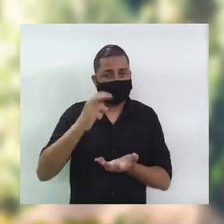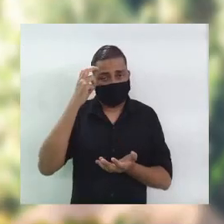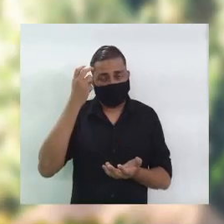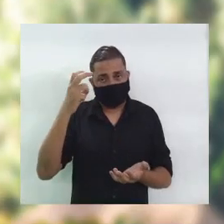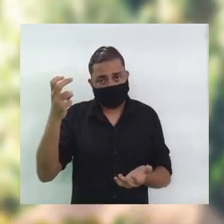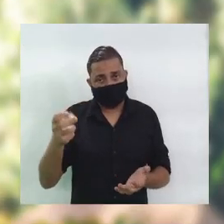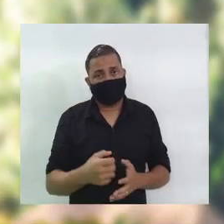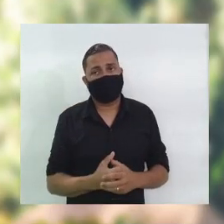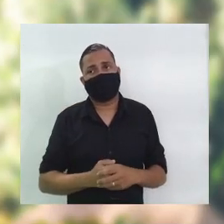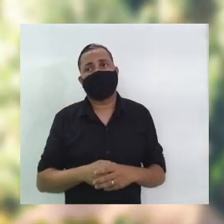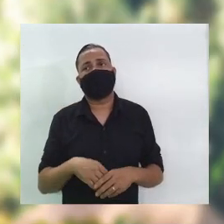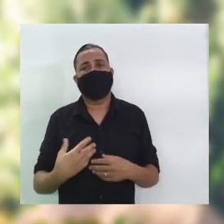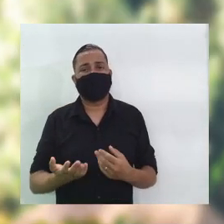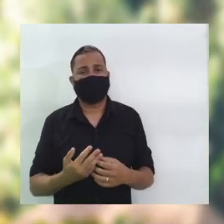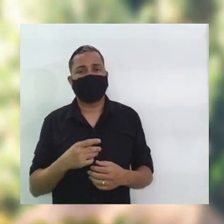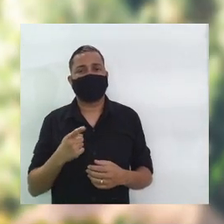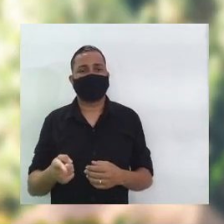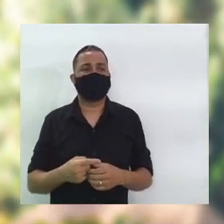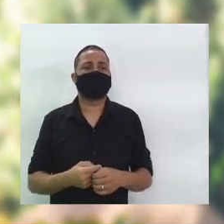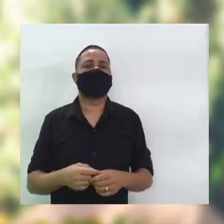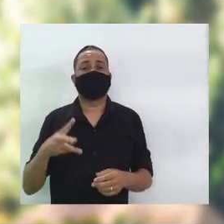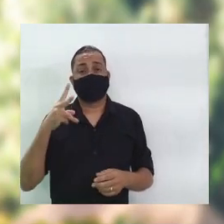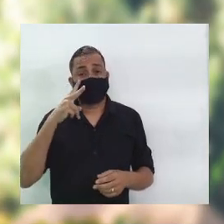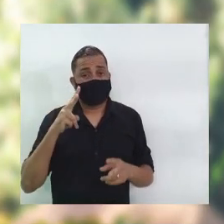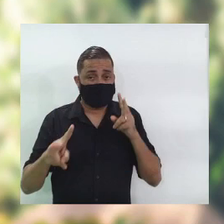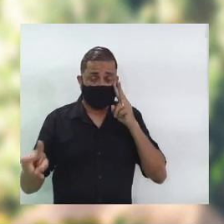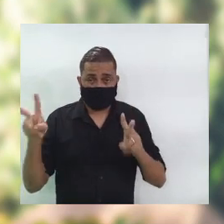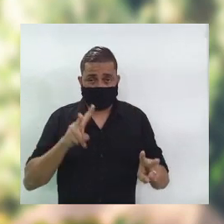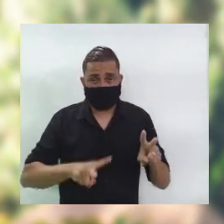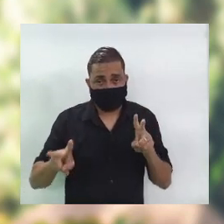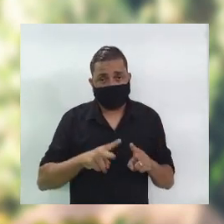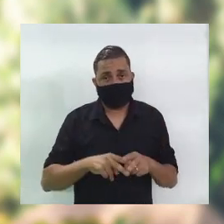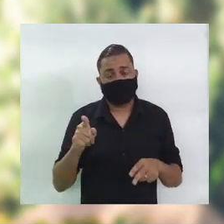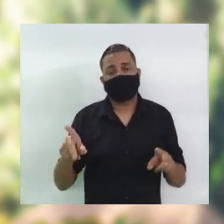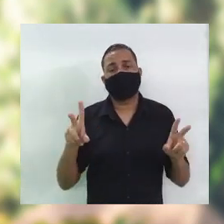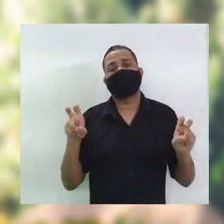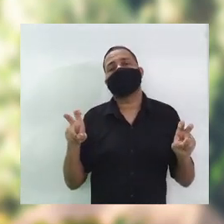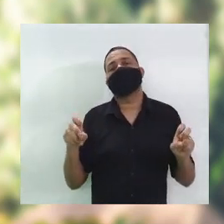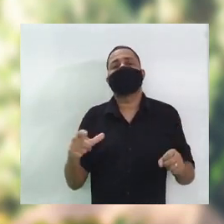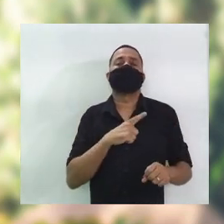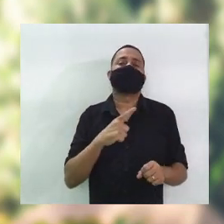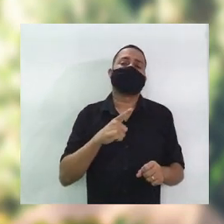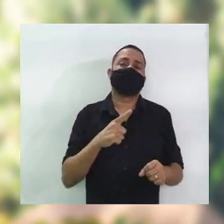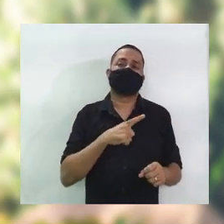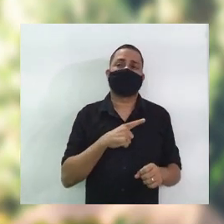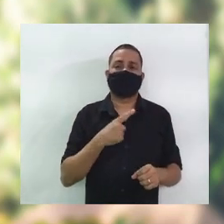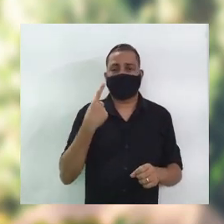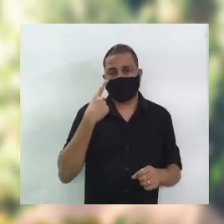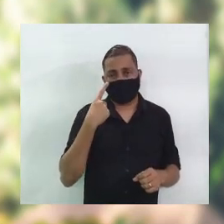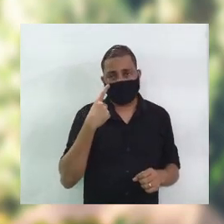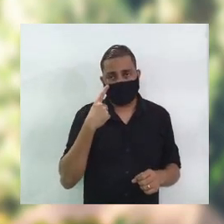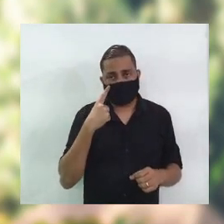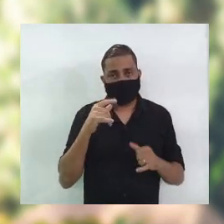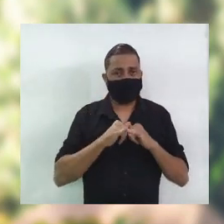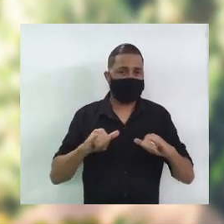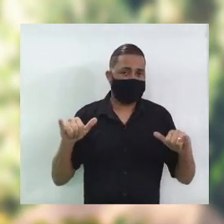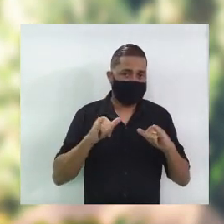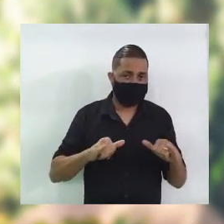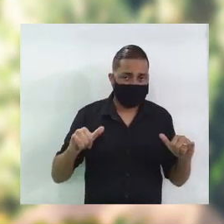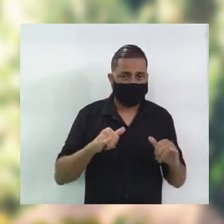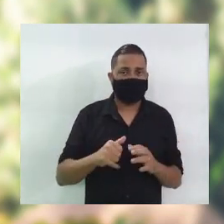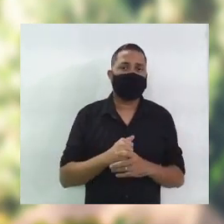Hare Krishna. Então é isso aí. Vejam só essa questão que nós temos. Olhem só aqui essa